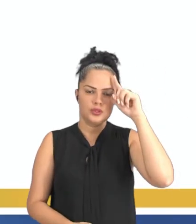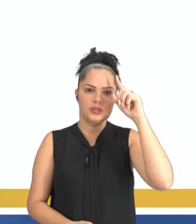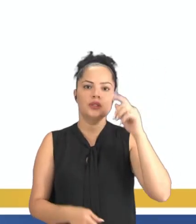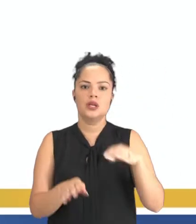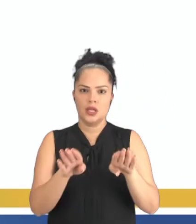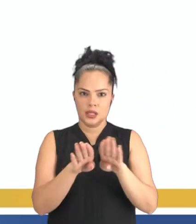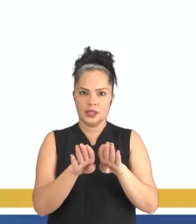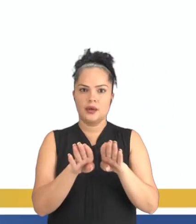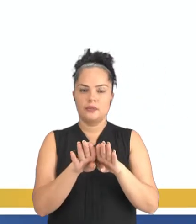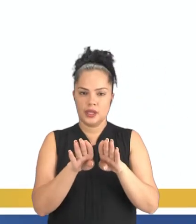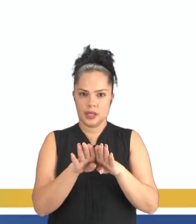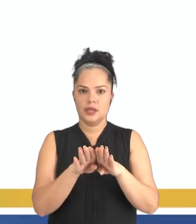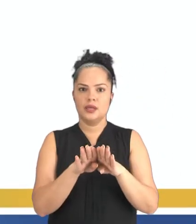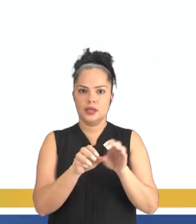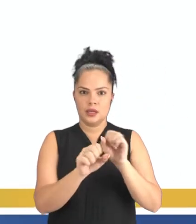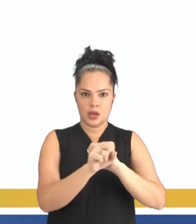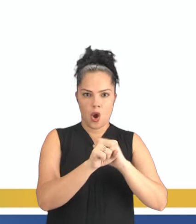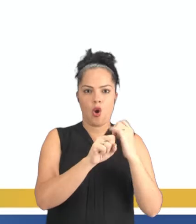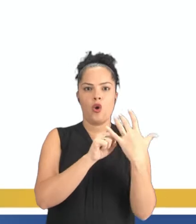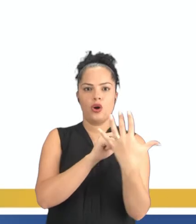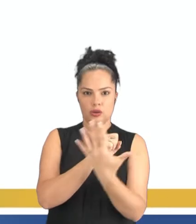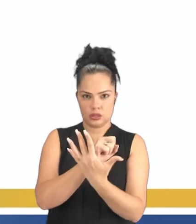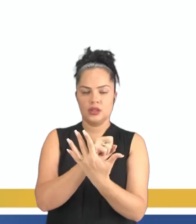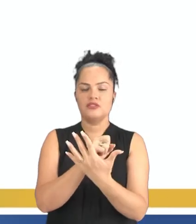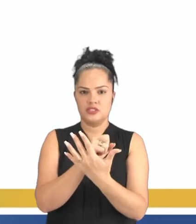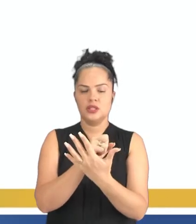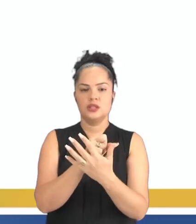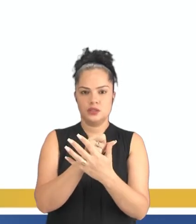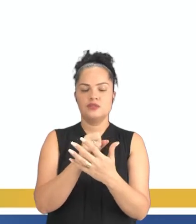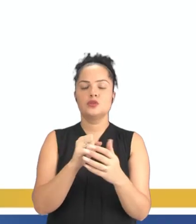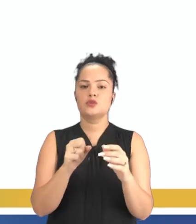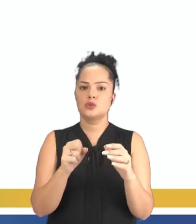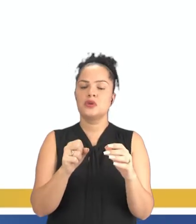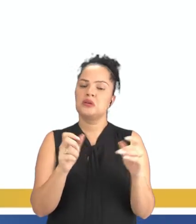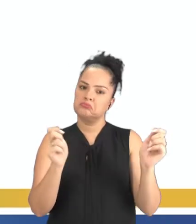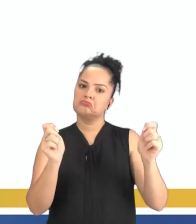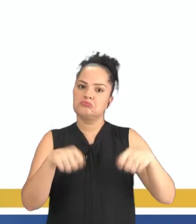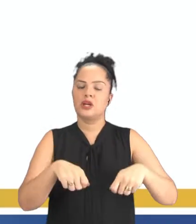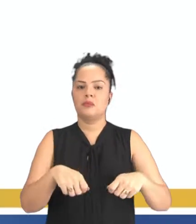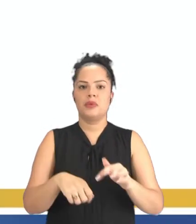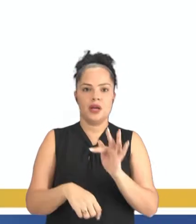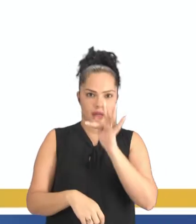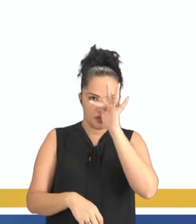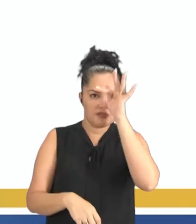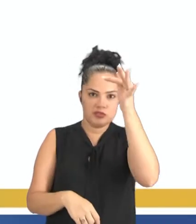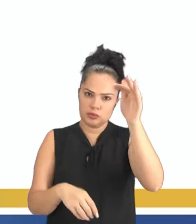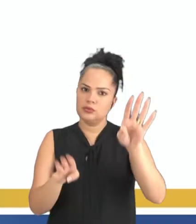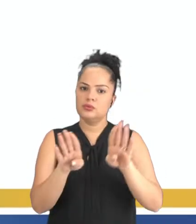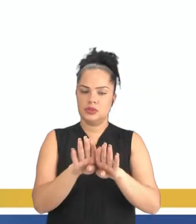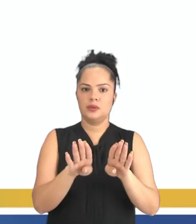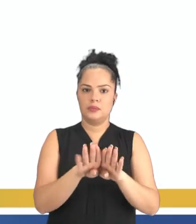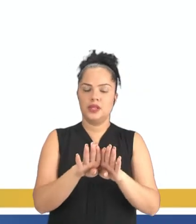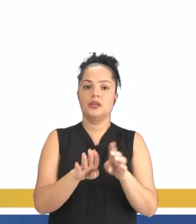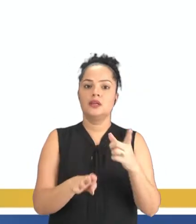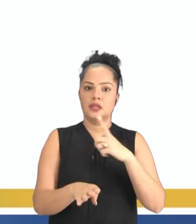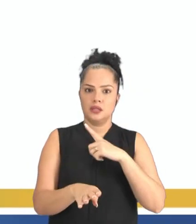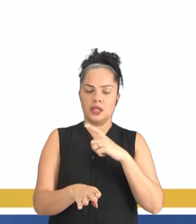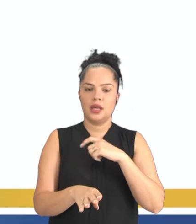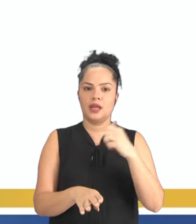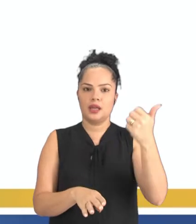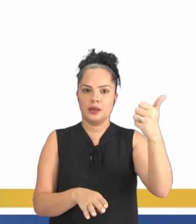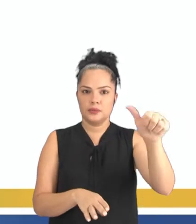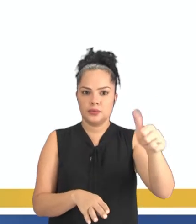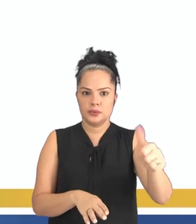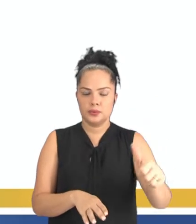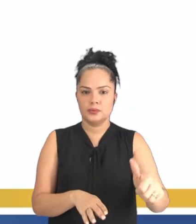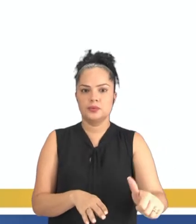da Covid-19, assim como pode ocorrer em outras possíveis futuras pandemias. Nela, ferramentas de estatística e da